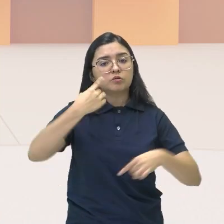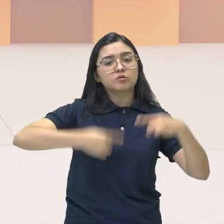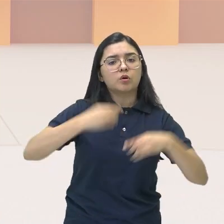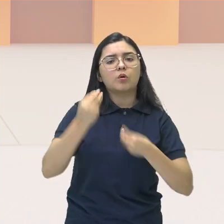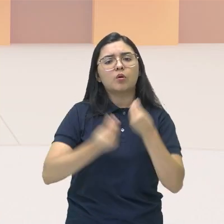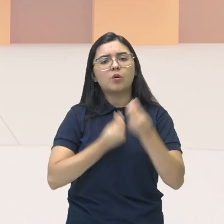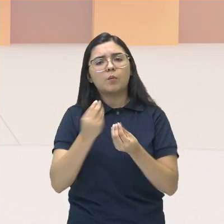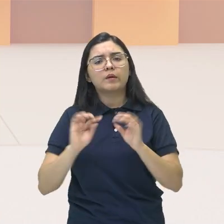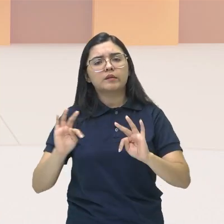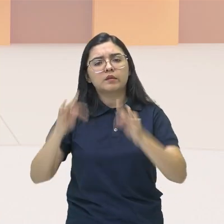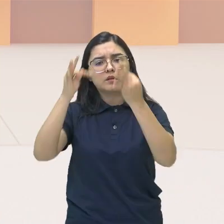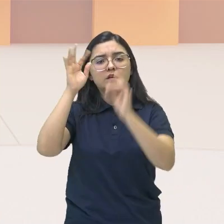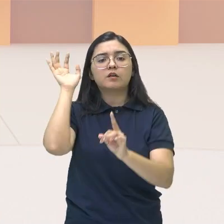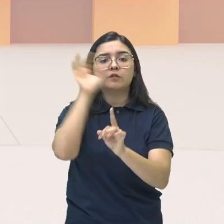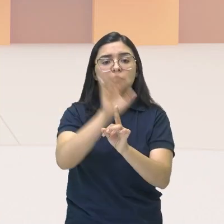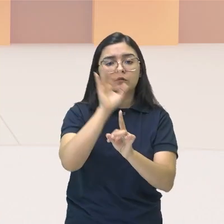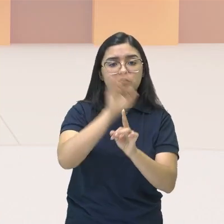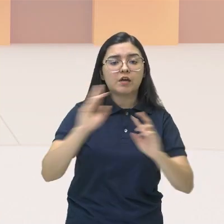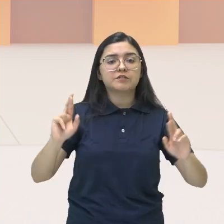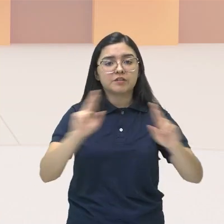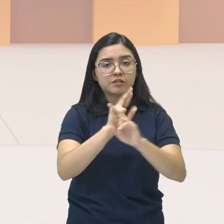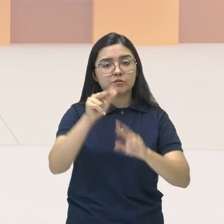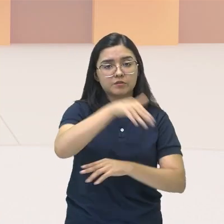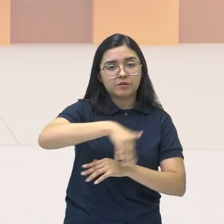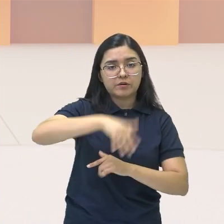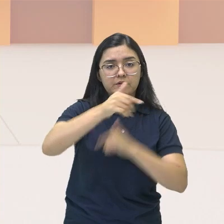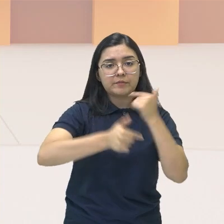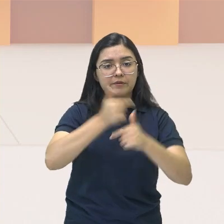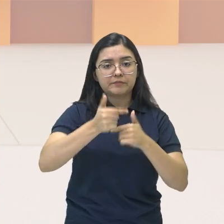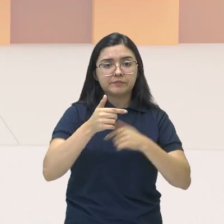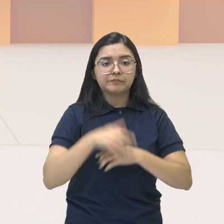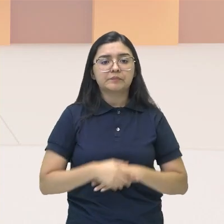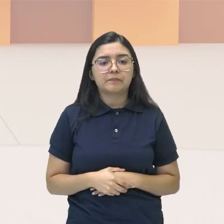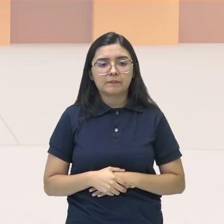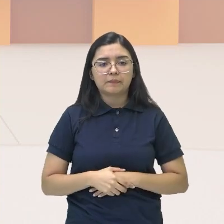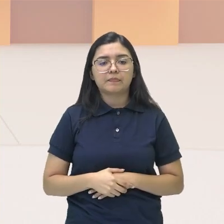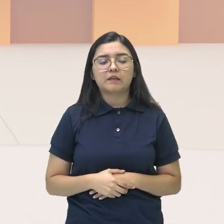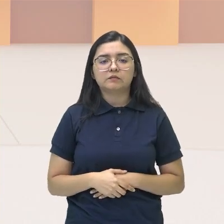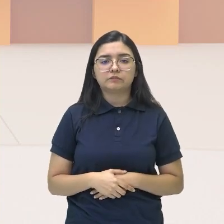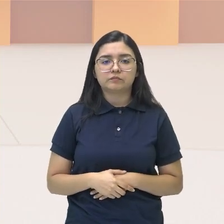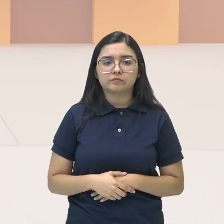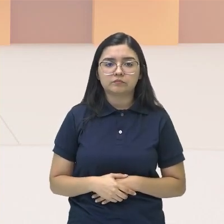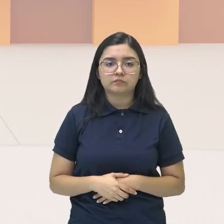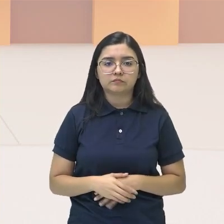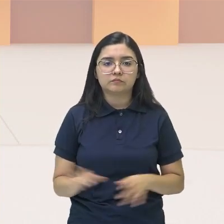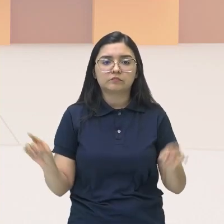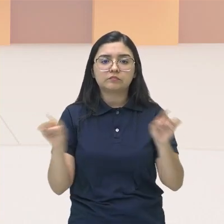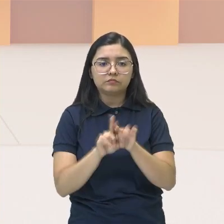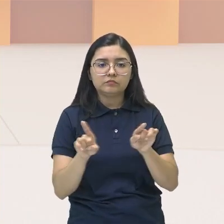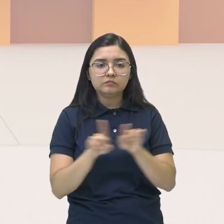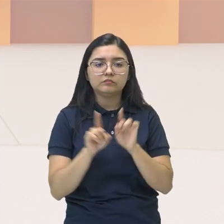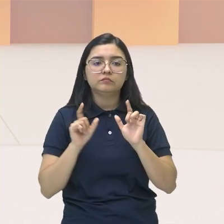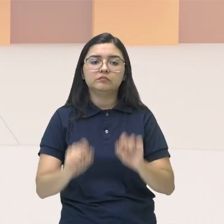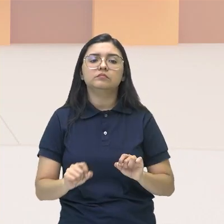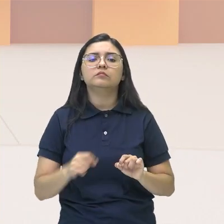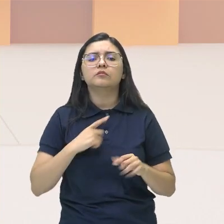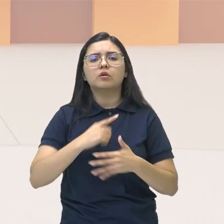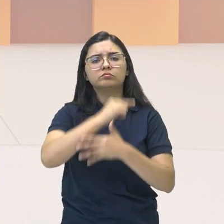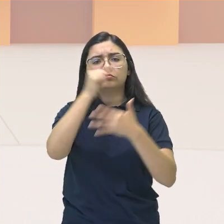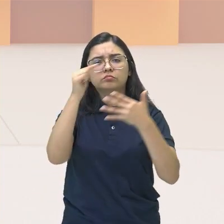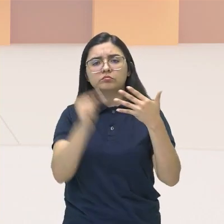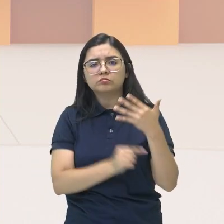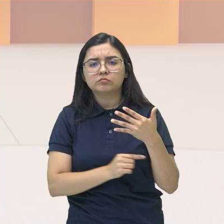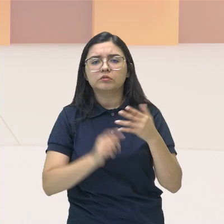a tecnologia influencia as relações de trabalho. Nós discutimos sobre esses